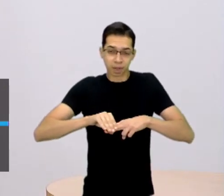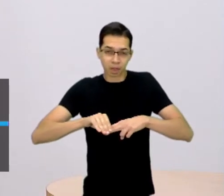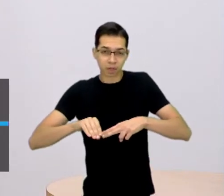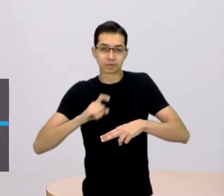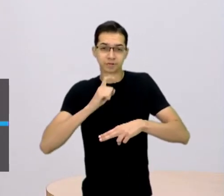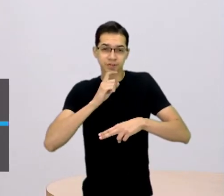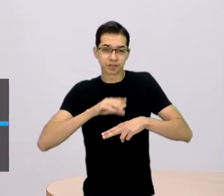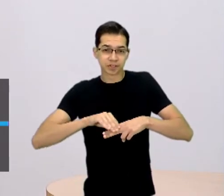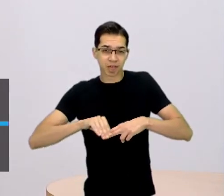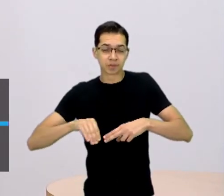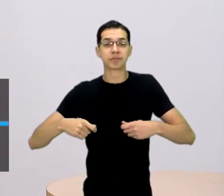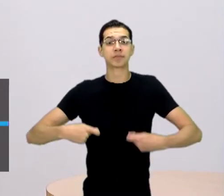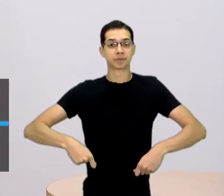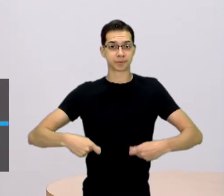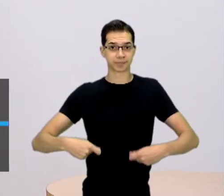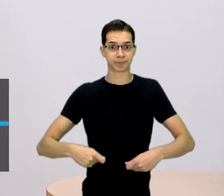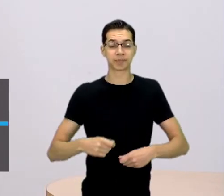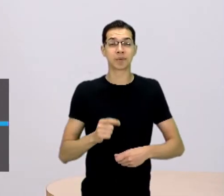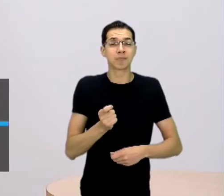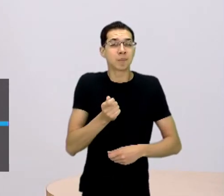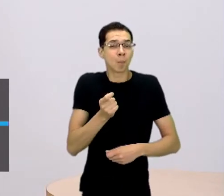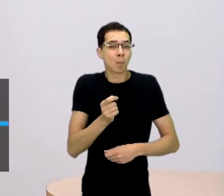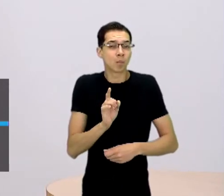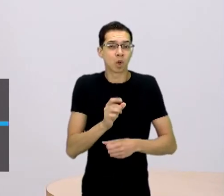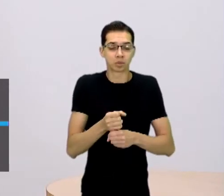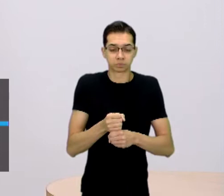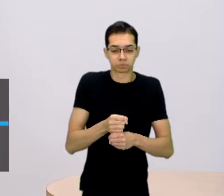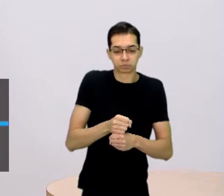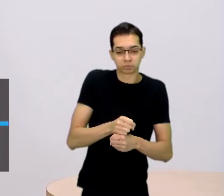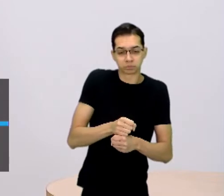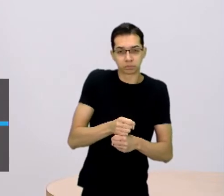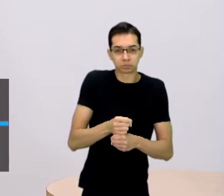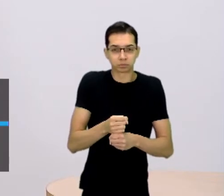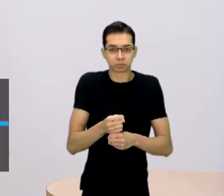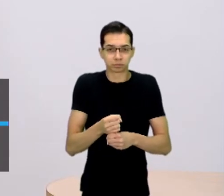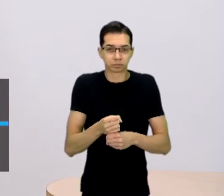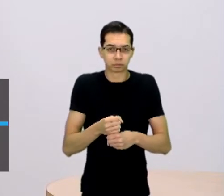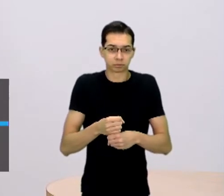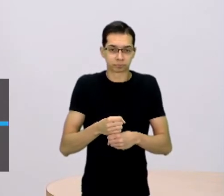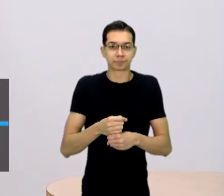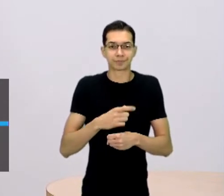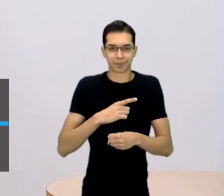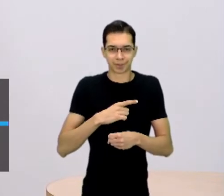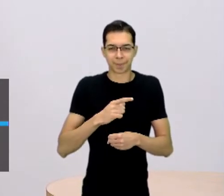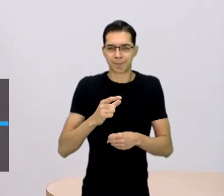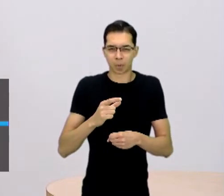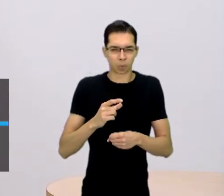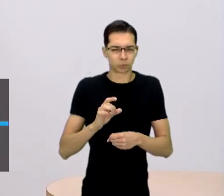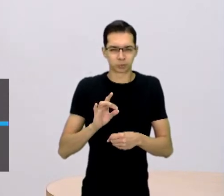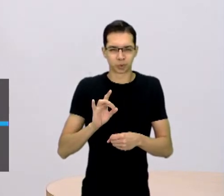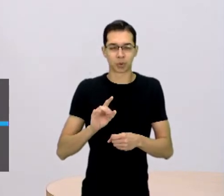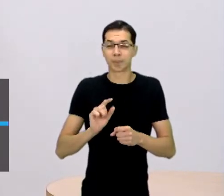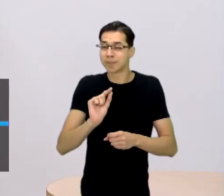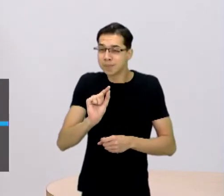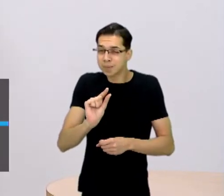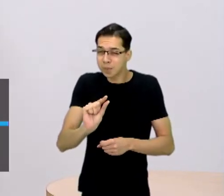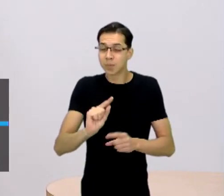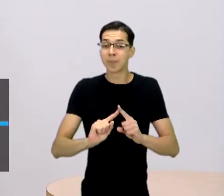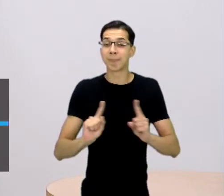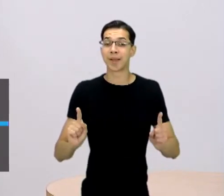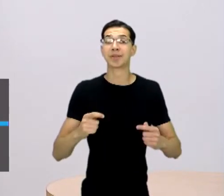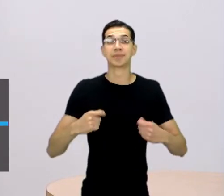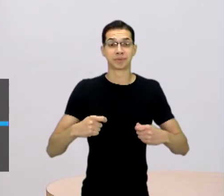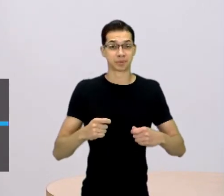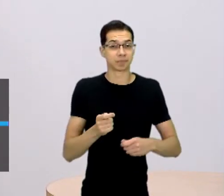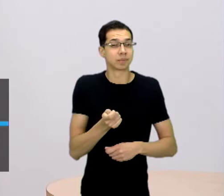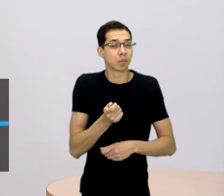levemente articulados para permitir justamente a movimentação do meu corpo, mas também eles precisam ser levemente rígidos